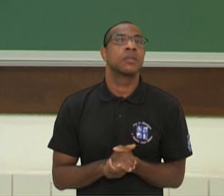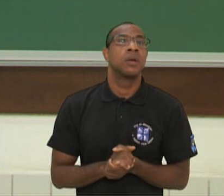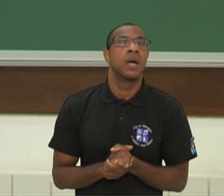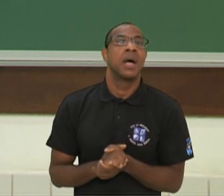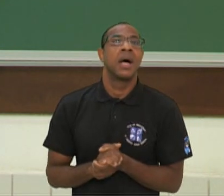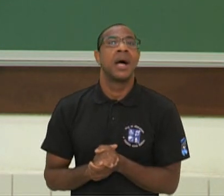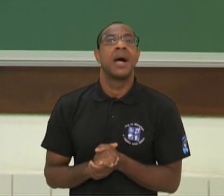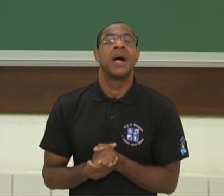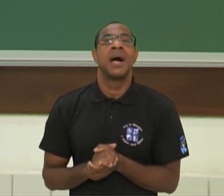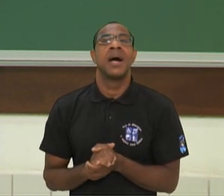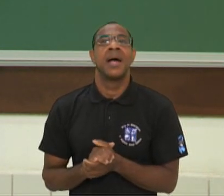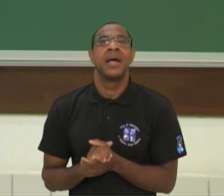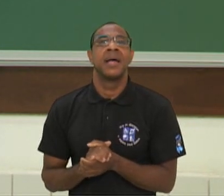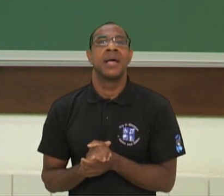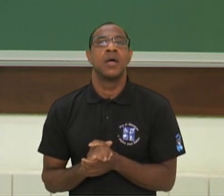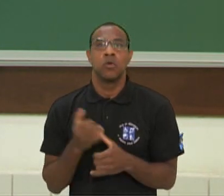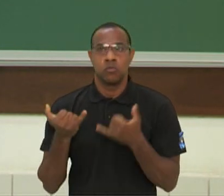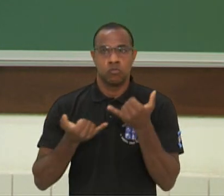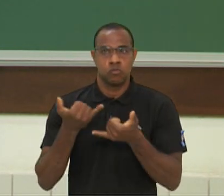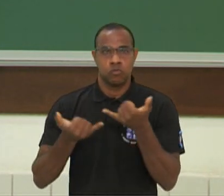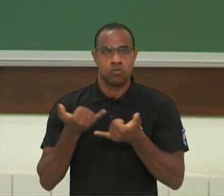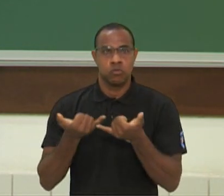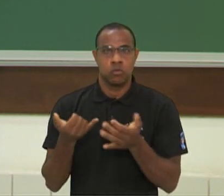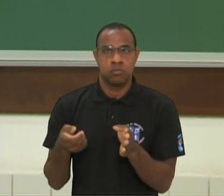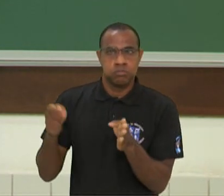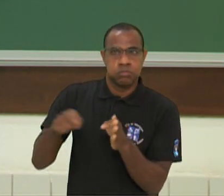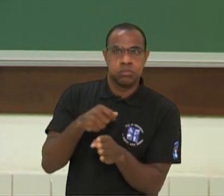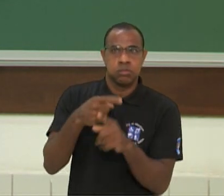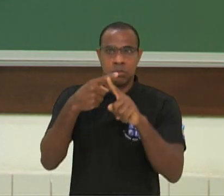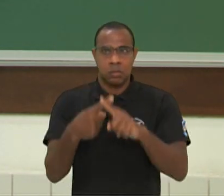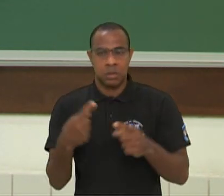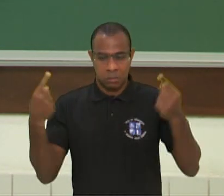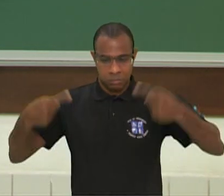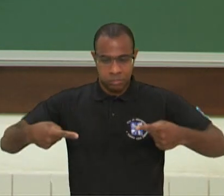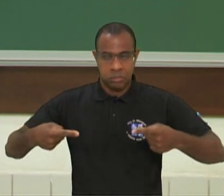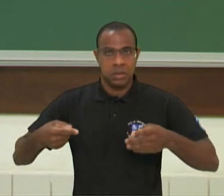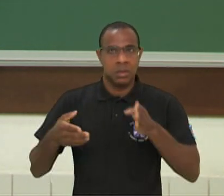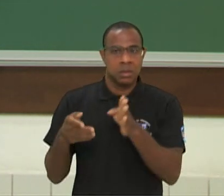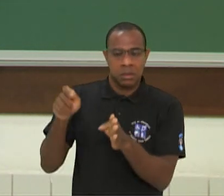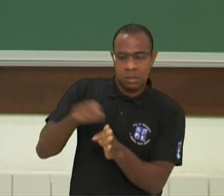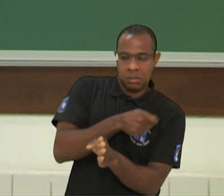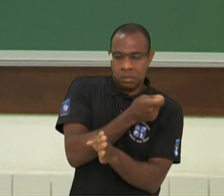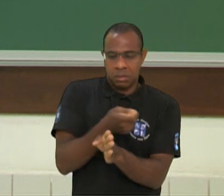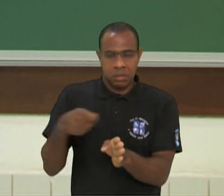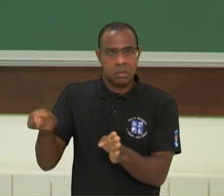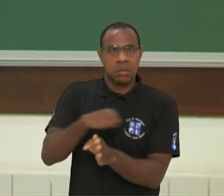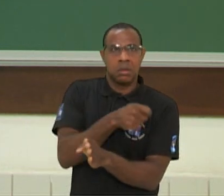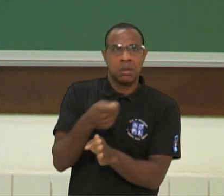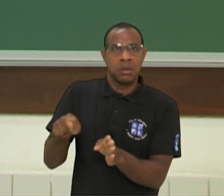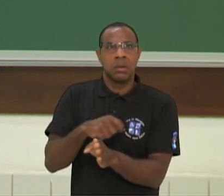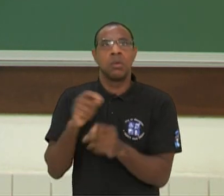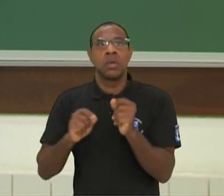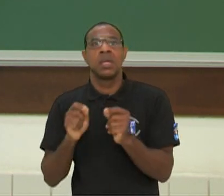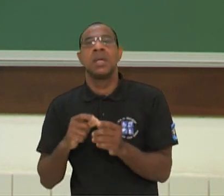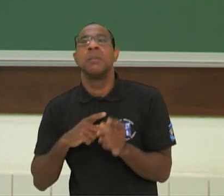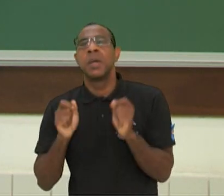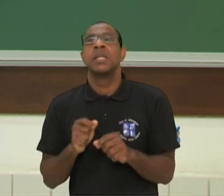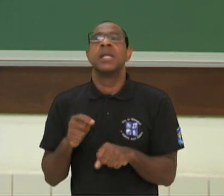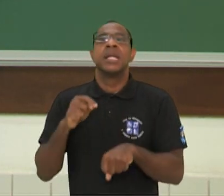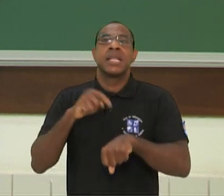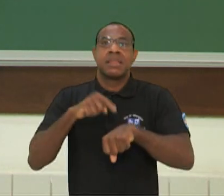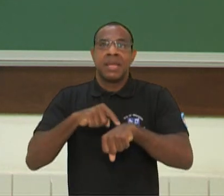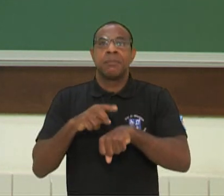divididas em sets. Esses sets precisam ser de números ímpares, então pode ser 1 set, 3 sets, 5